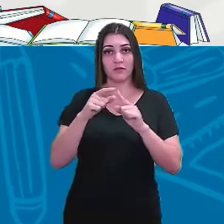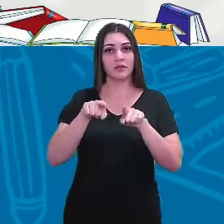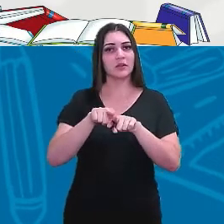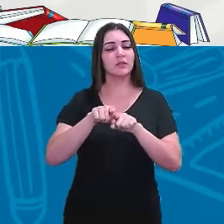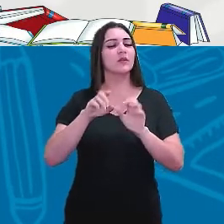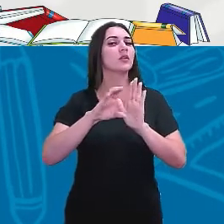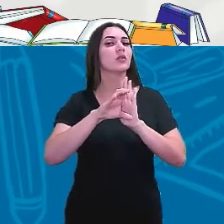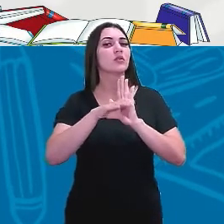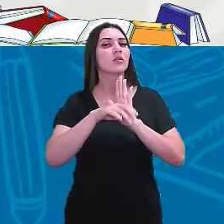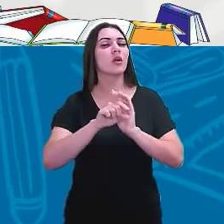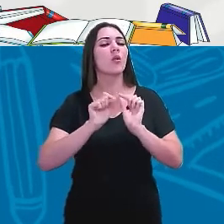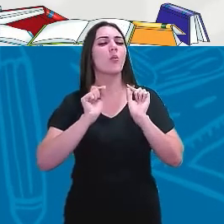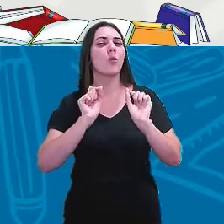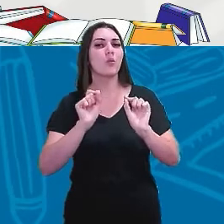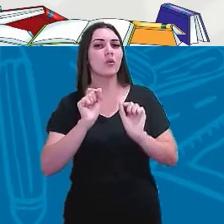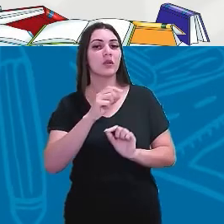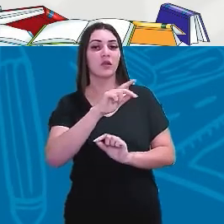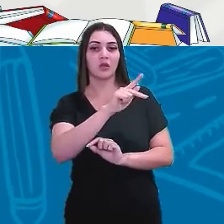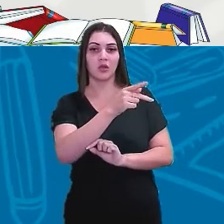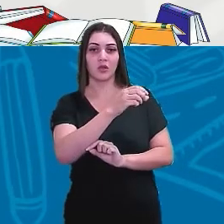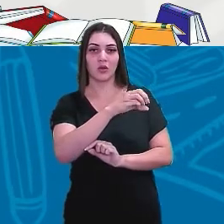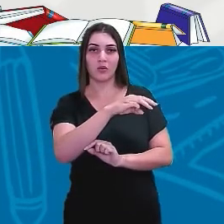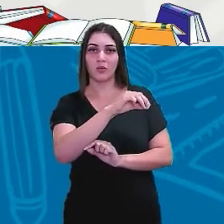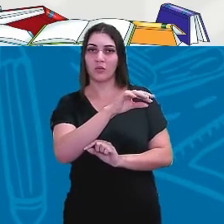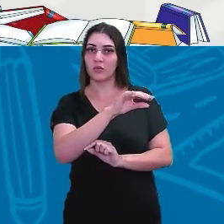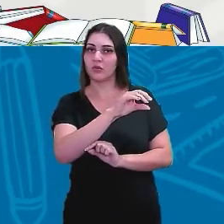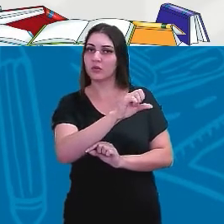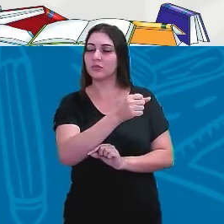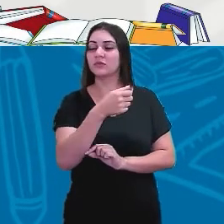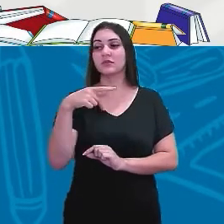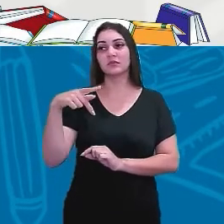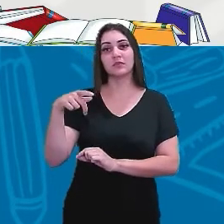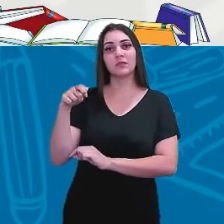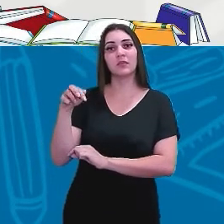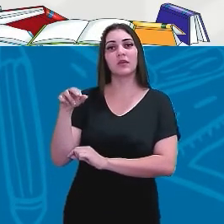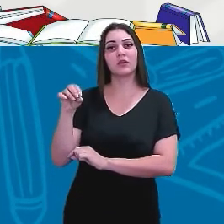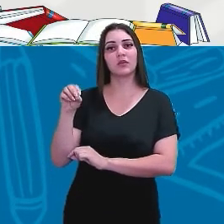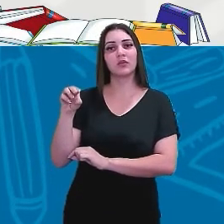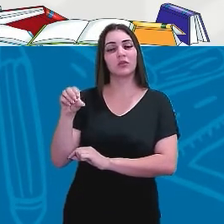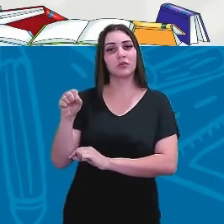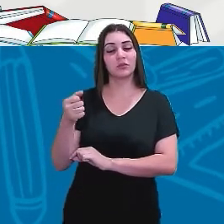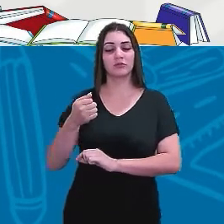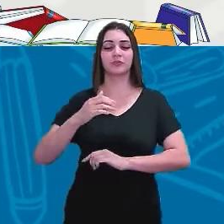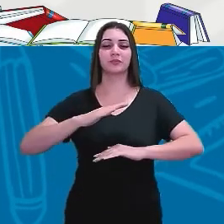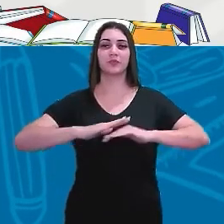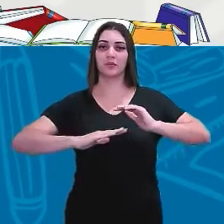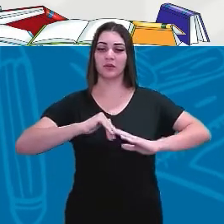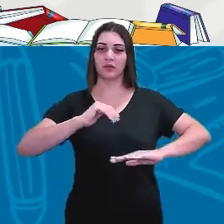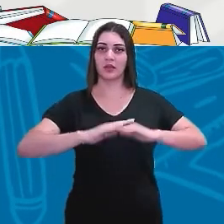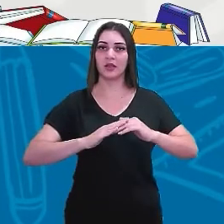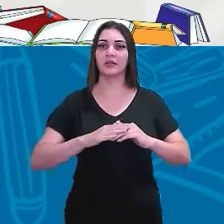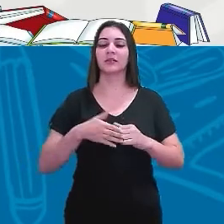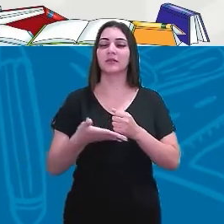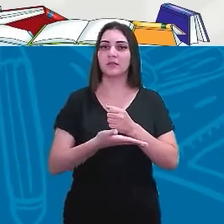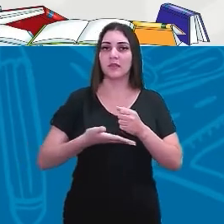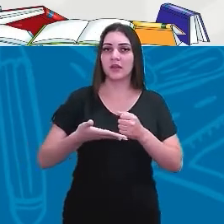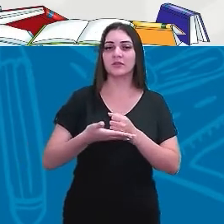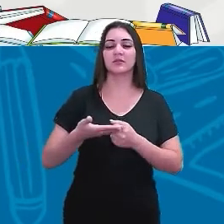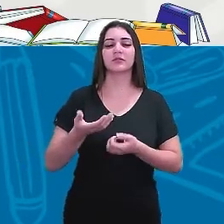que são palavras homônimas e o que são palavras parônimas, tá? A habilidade da Base Nacional Comum Curricular que